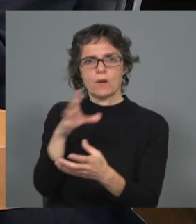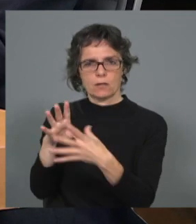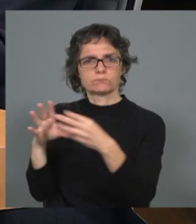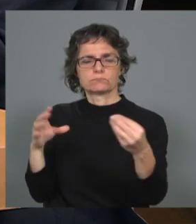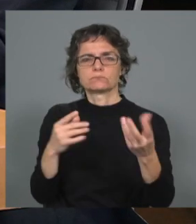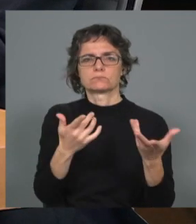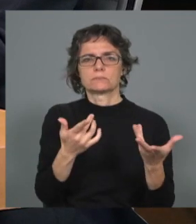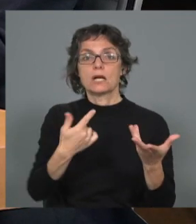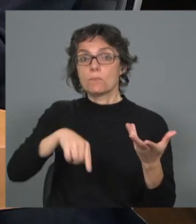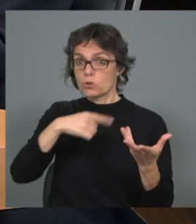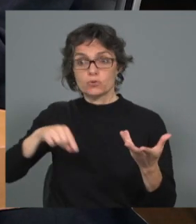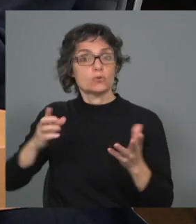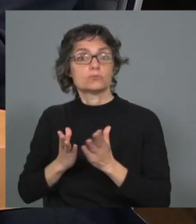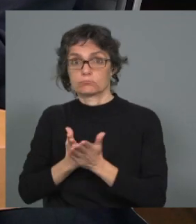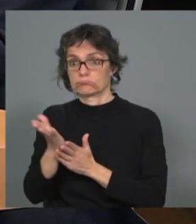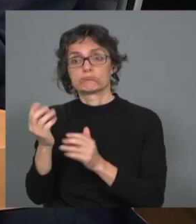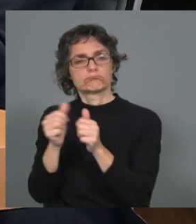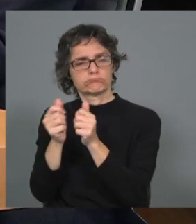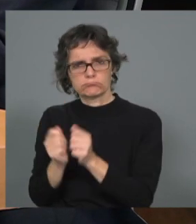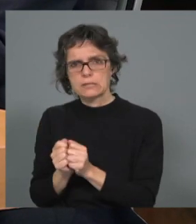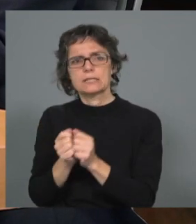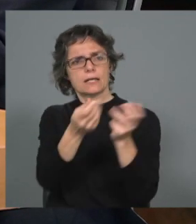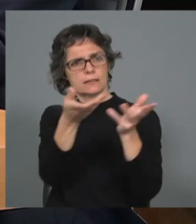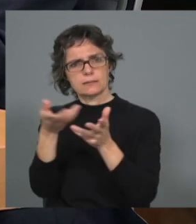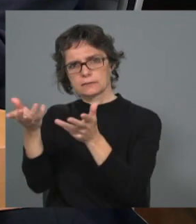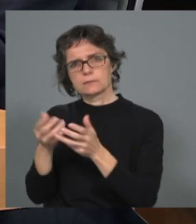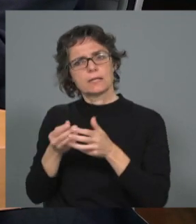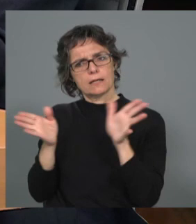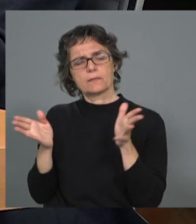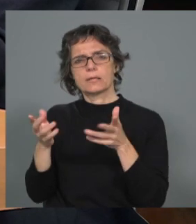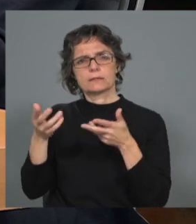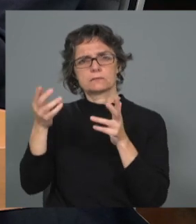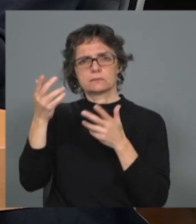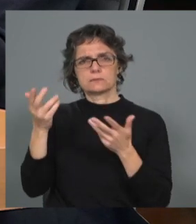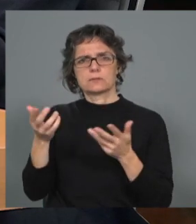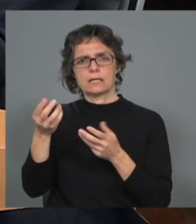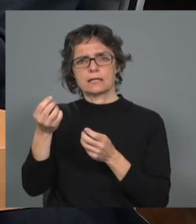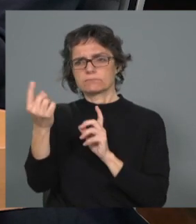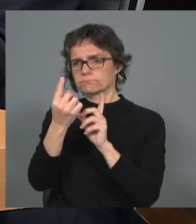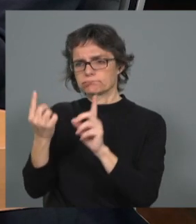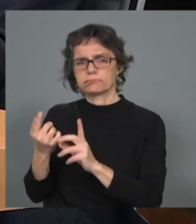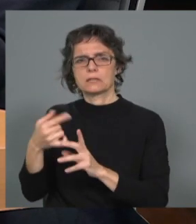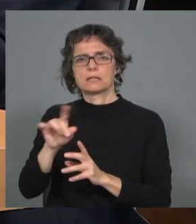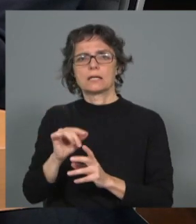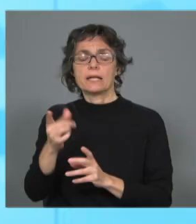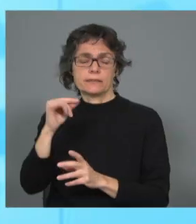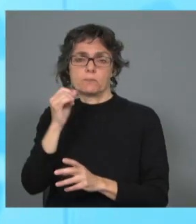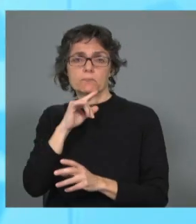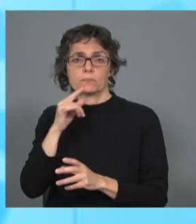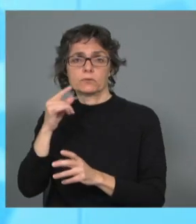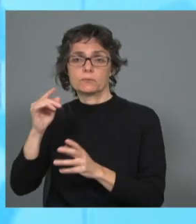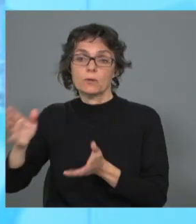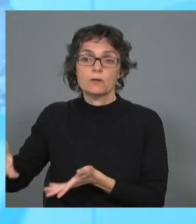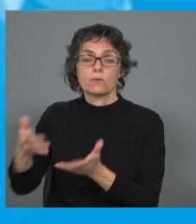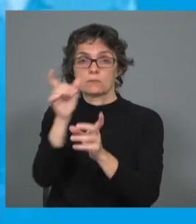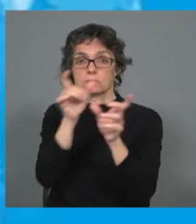receber e a rezar com as pessoas que nos procuram e, basicamente, enfim, a enviá-las e a